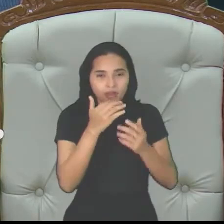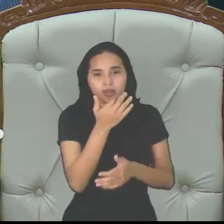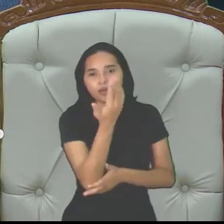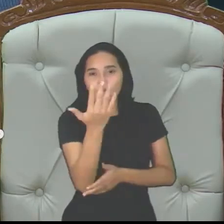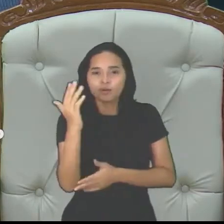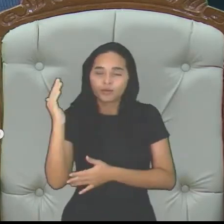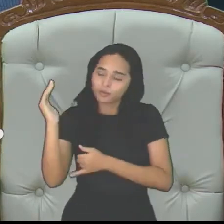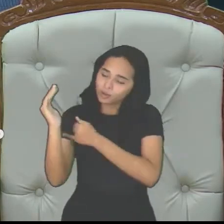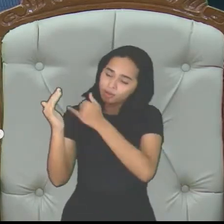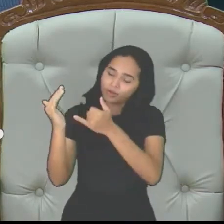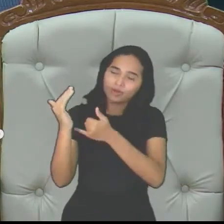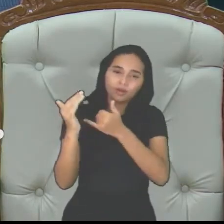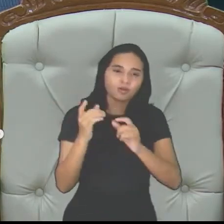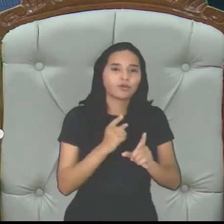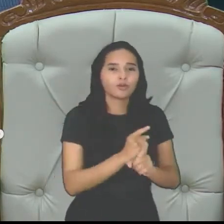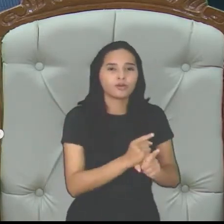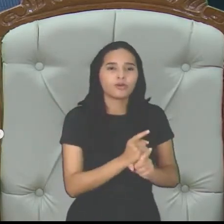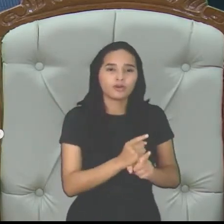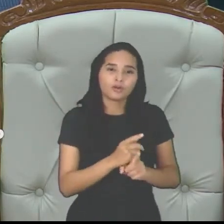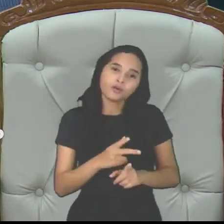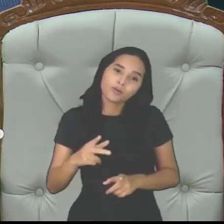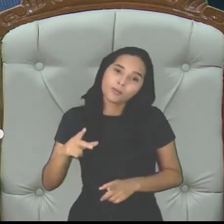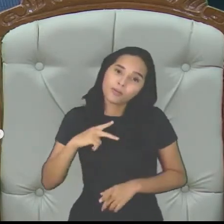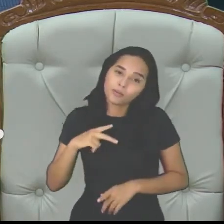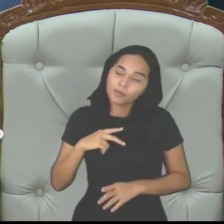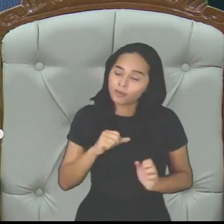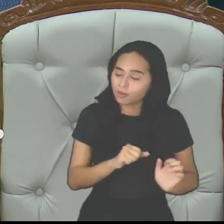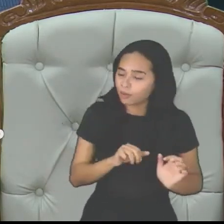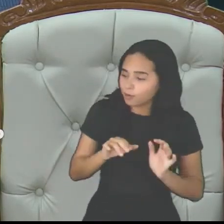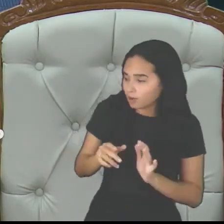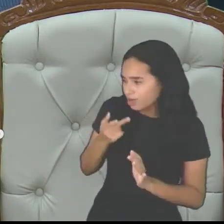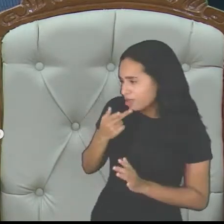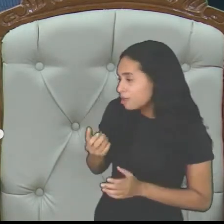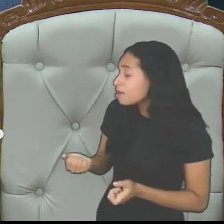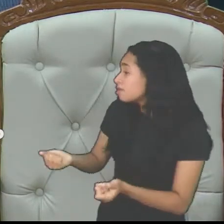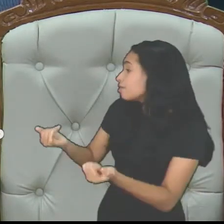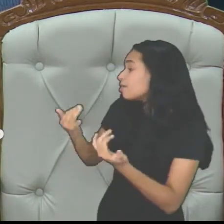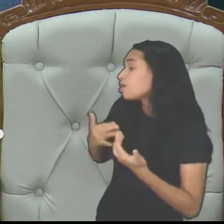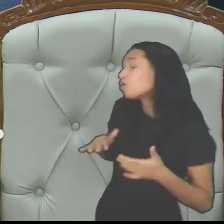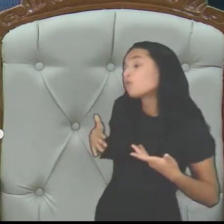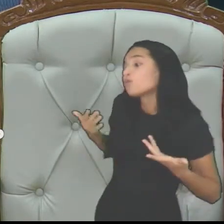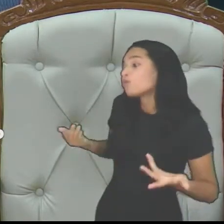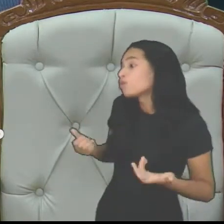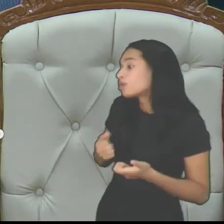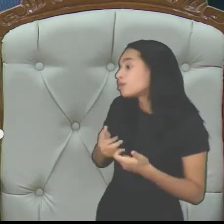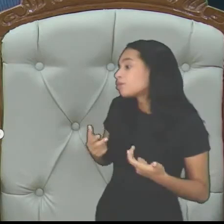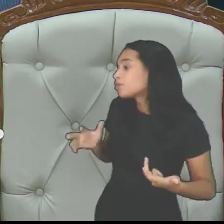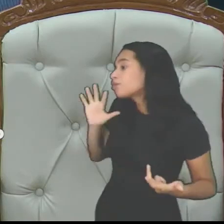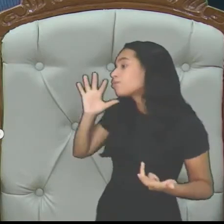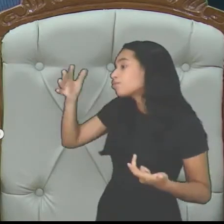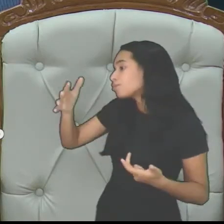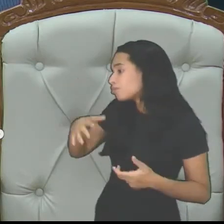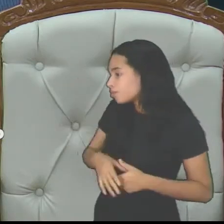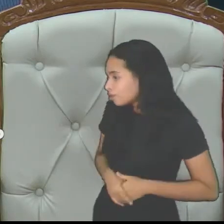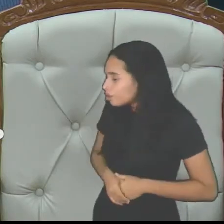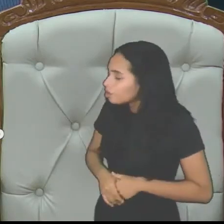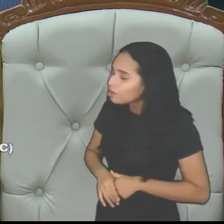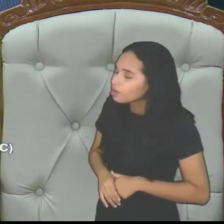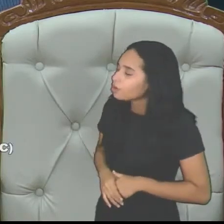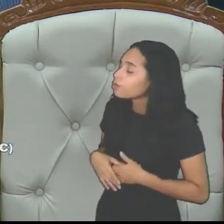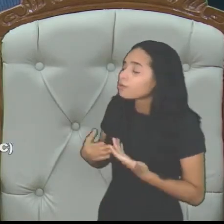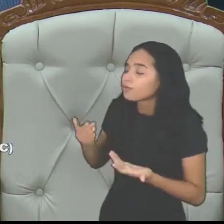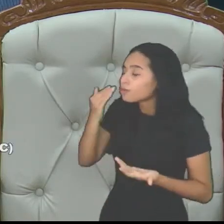discípulos, em particular, dizendo, dize-nos quando serão essas coisas, e que sinal